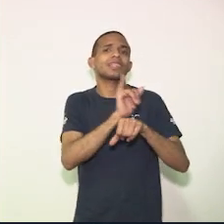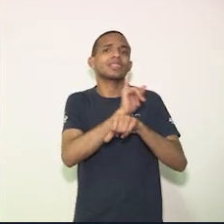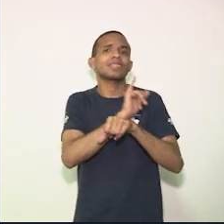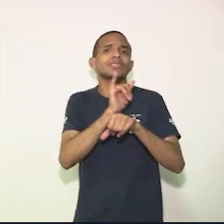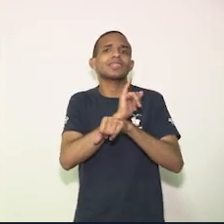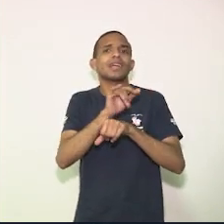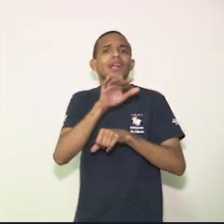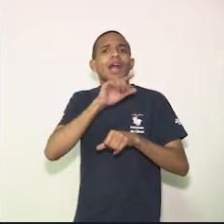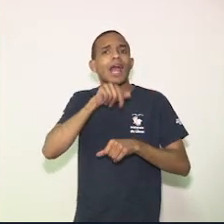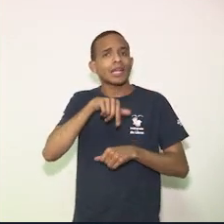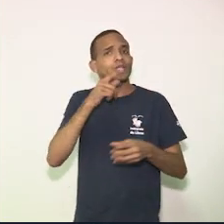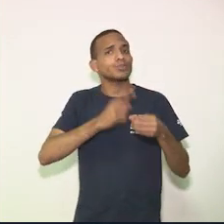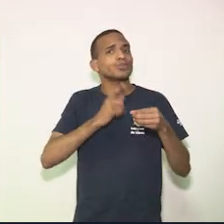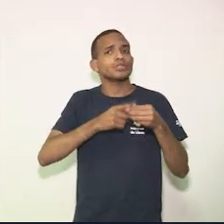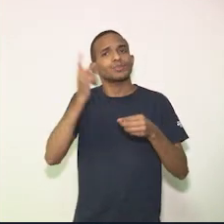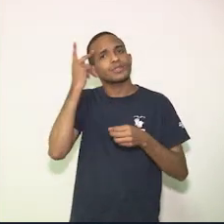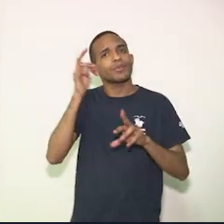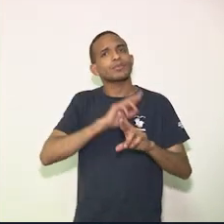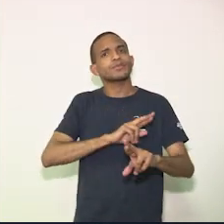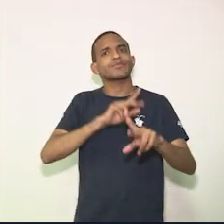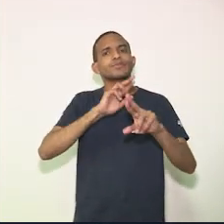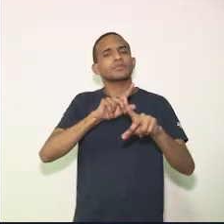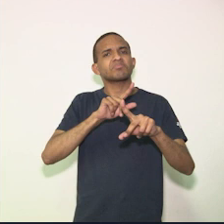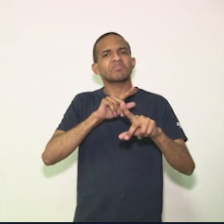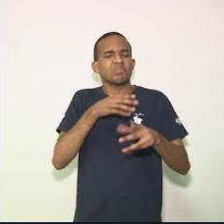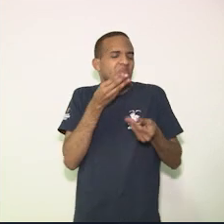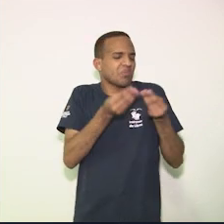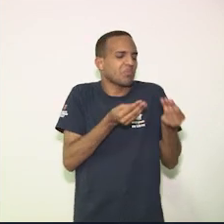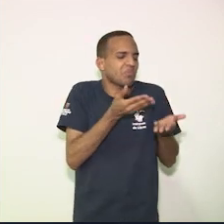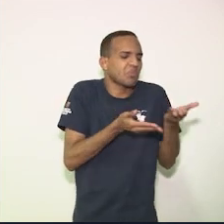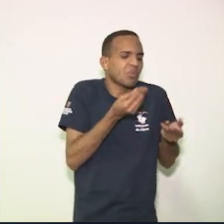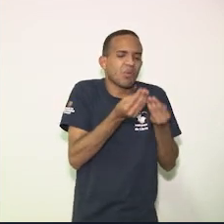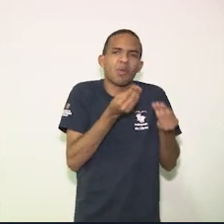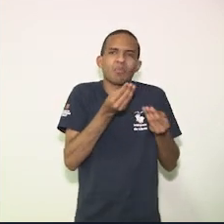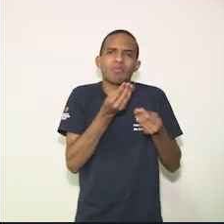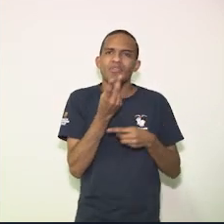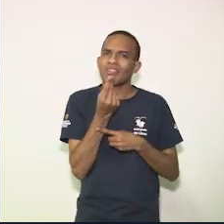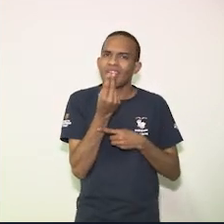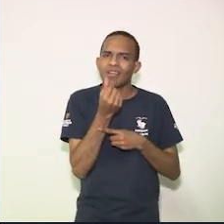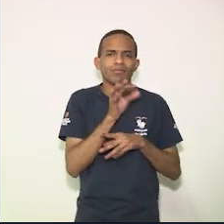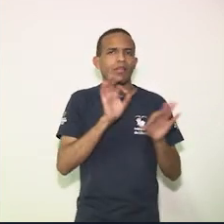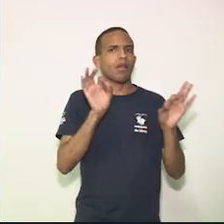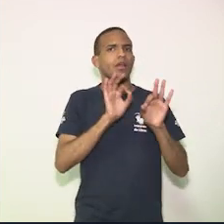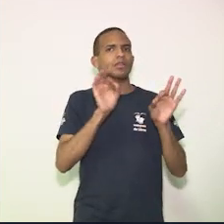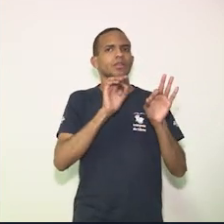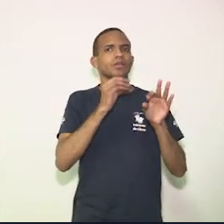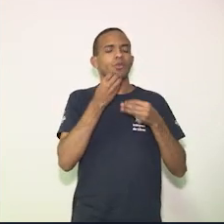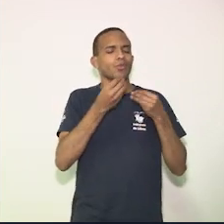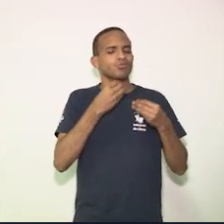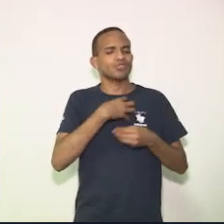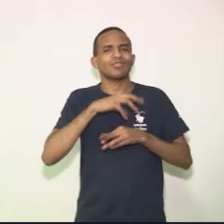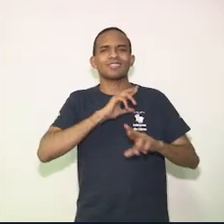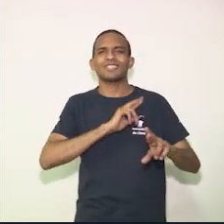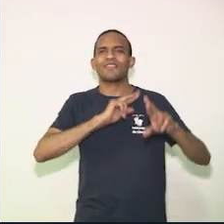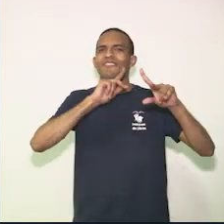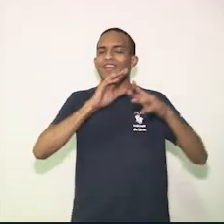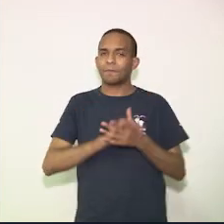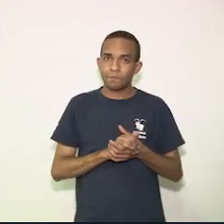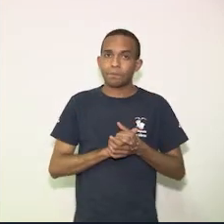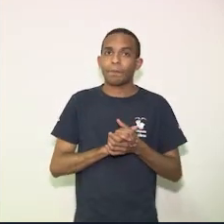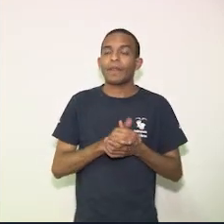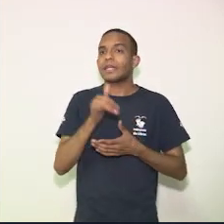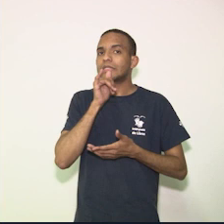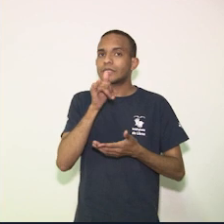estabelecida pelo município de São Paulo, que não tratou a questão da educação dessa maneira.